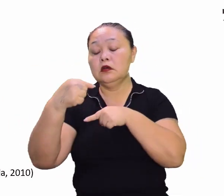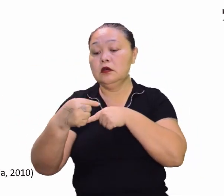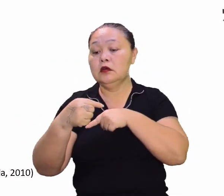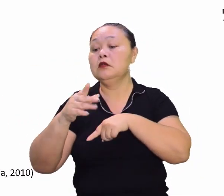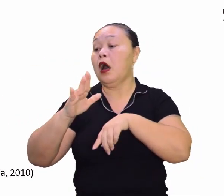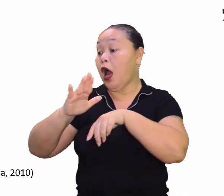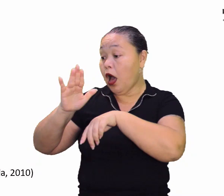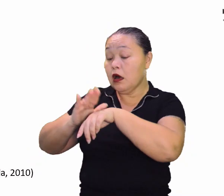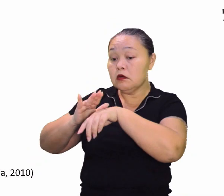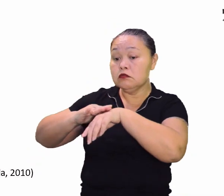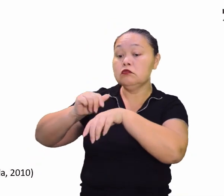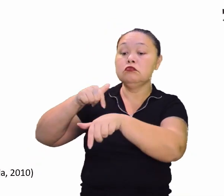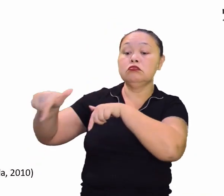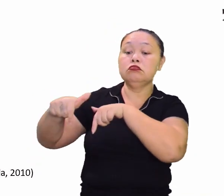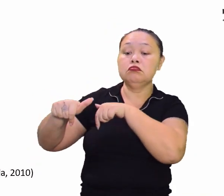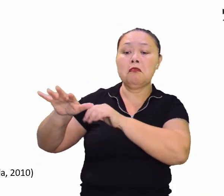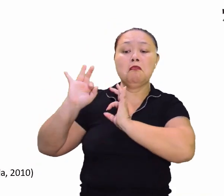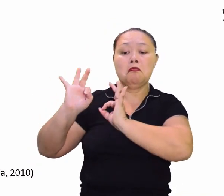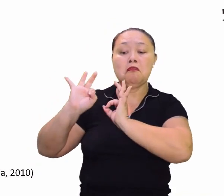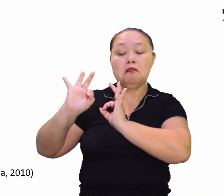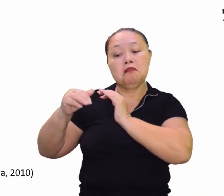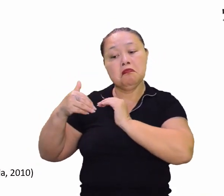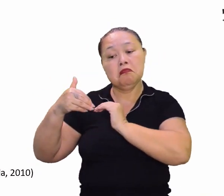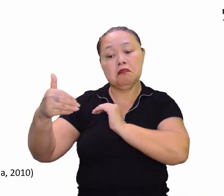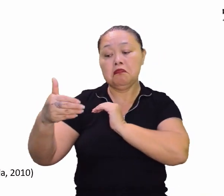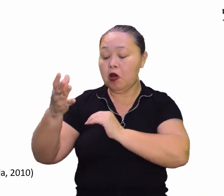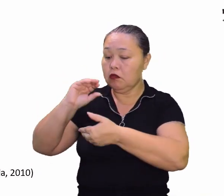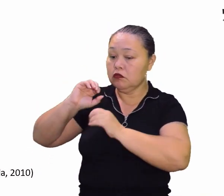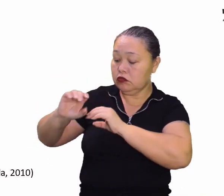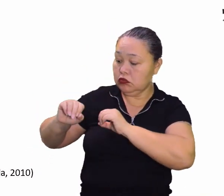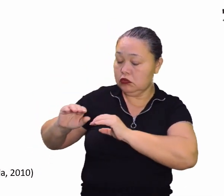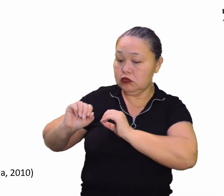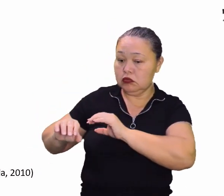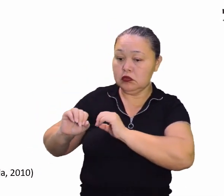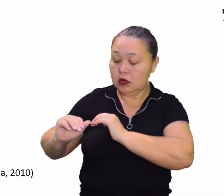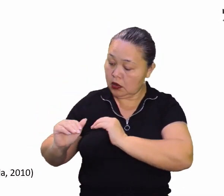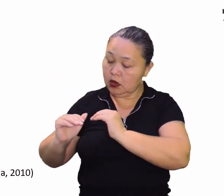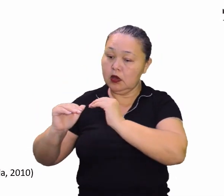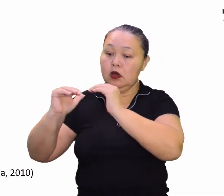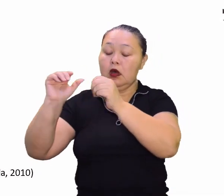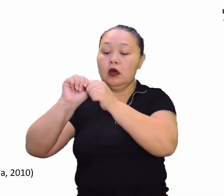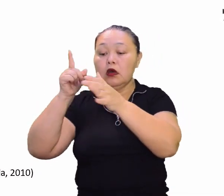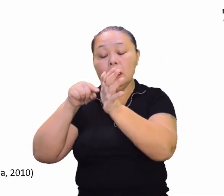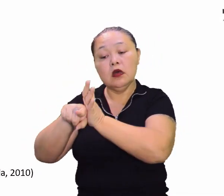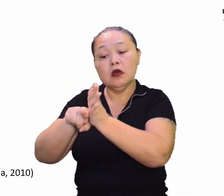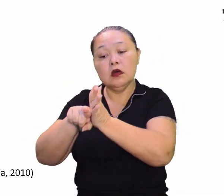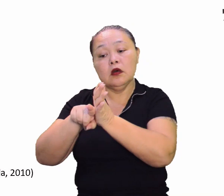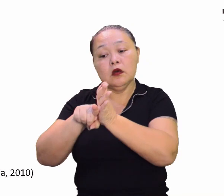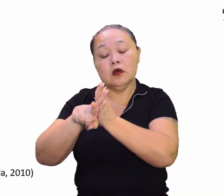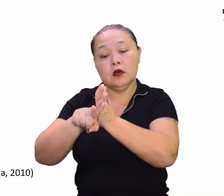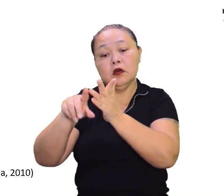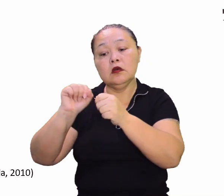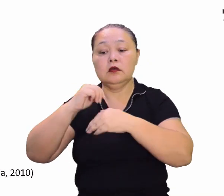mão de obra mais qualificada a partir desses investimentos de educação e também de pesquisas e desenvolvimento.